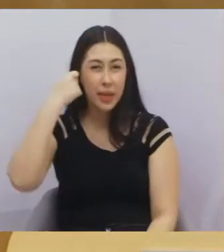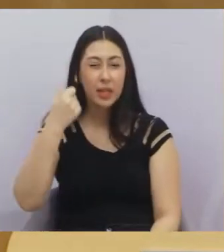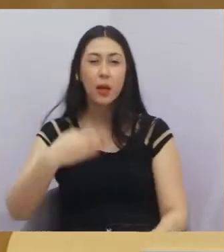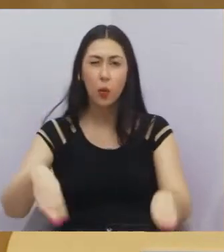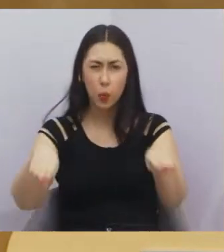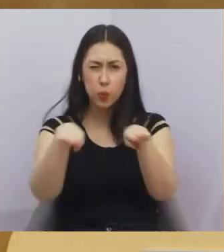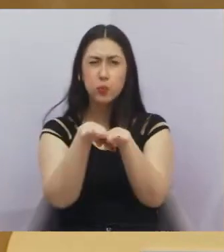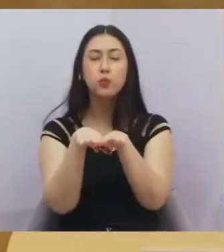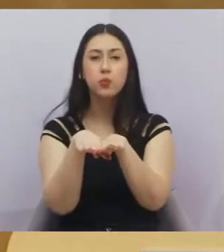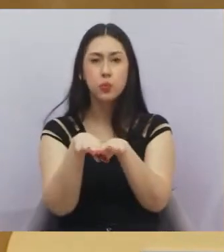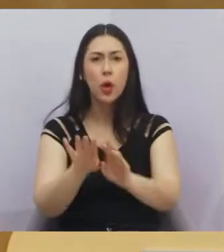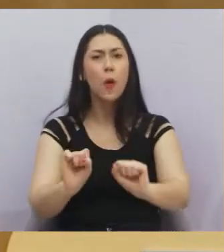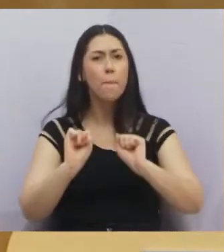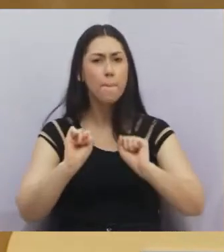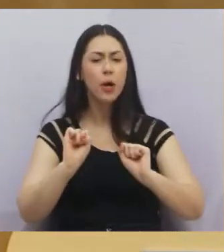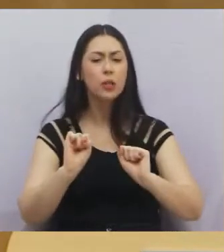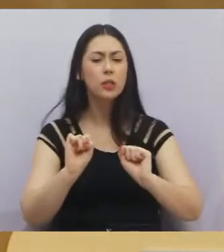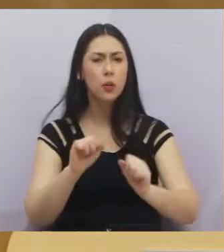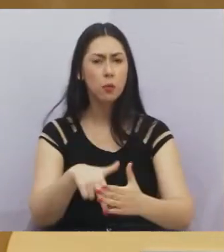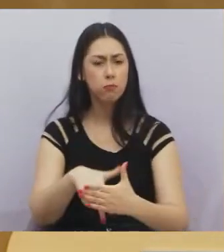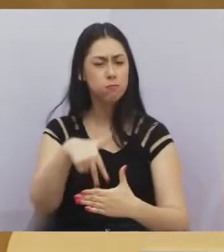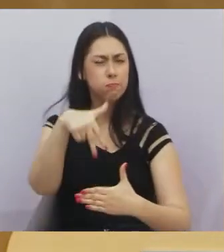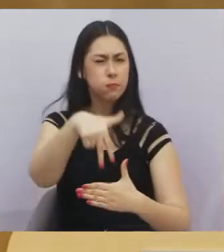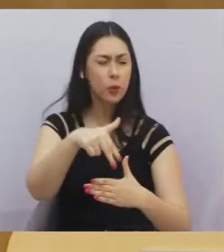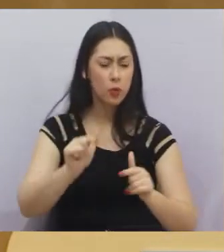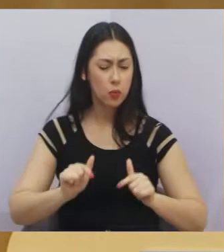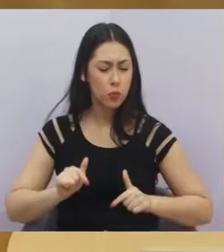Que eles sim ocupem lideranças